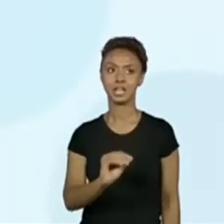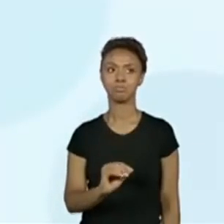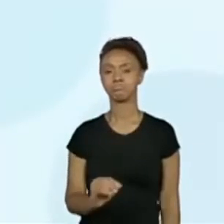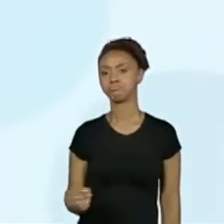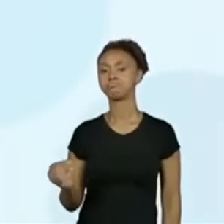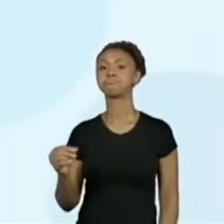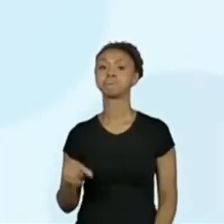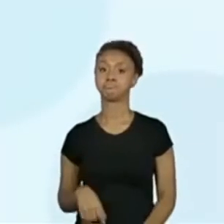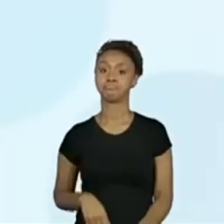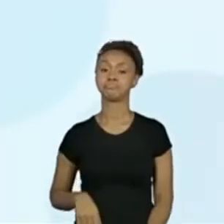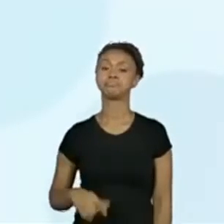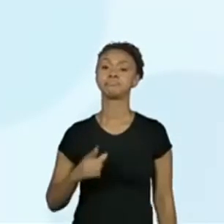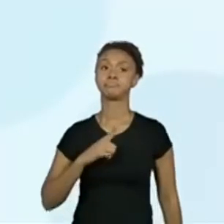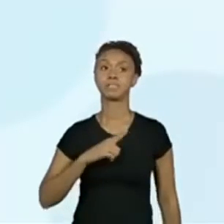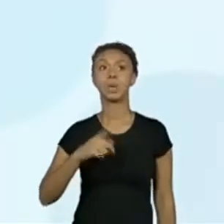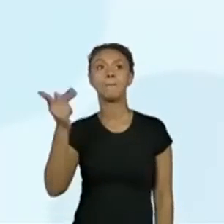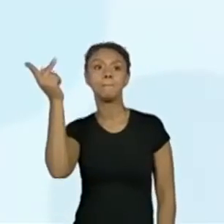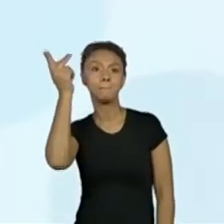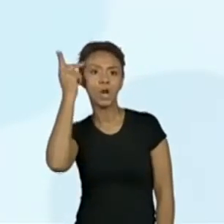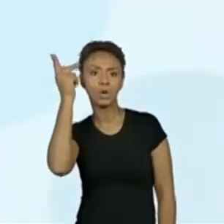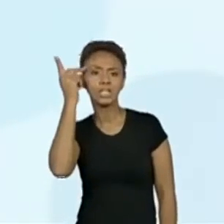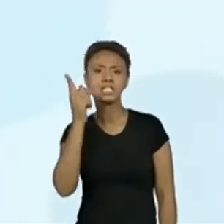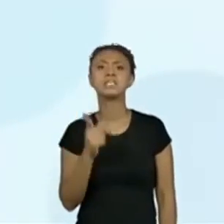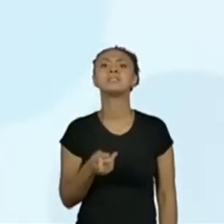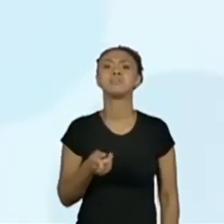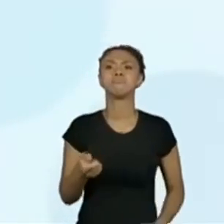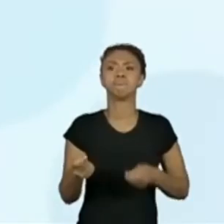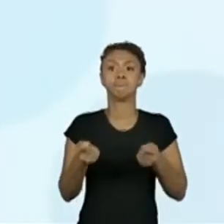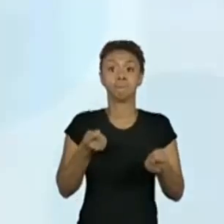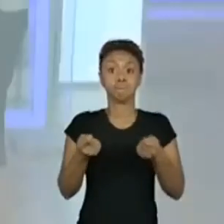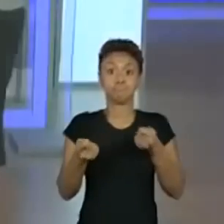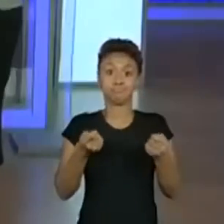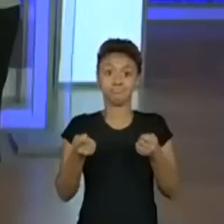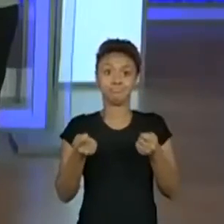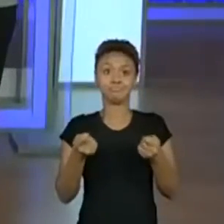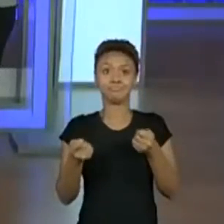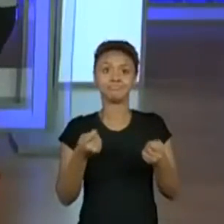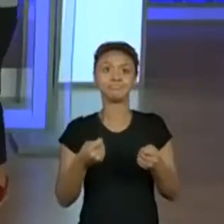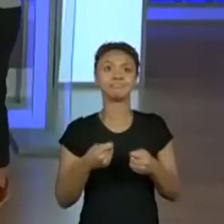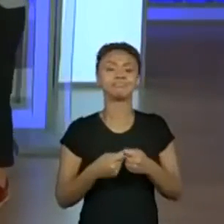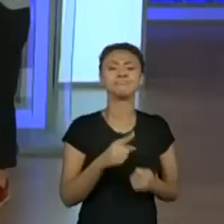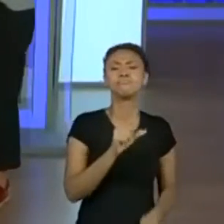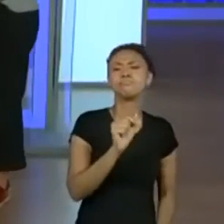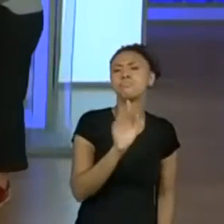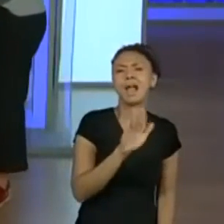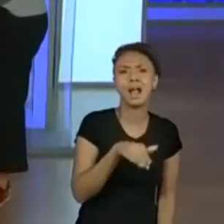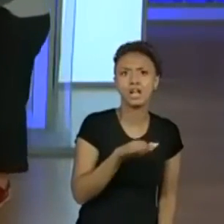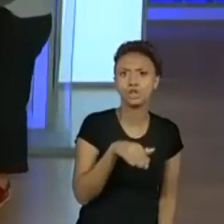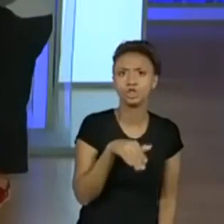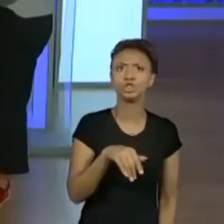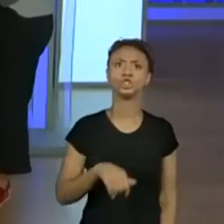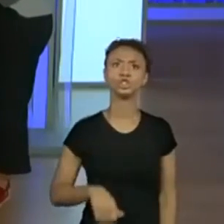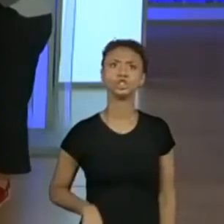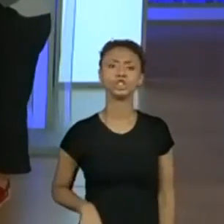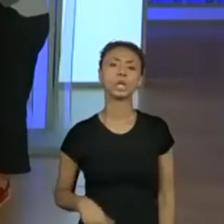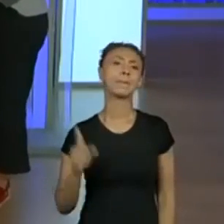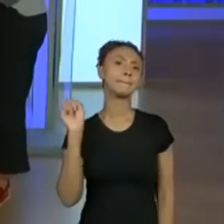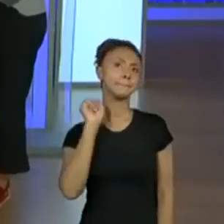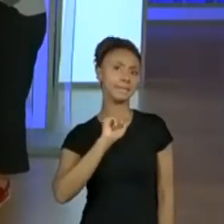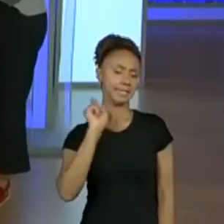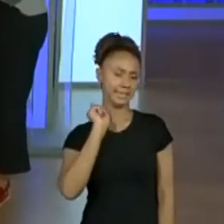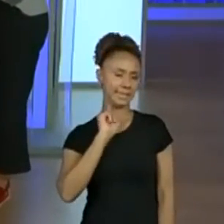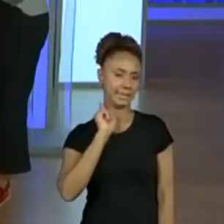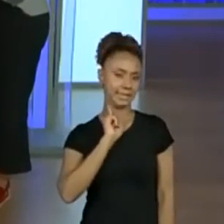quatro supermercados. Ou melhor, nesses quatro mercadinhos, não é? E vamos escolher ali produtos com a ajuda